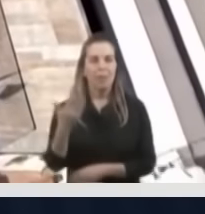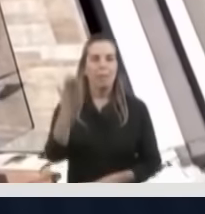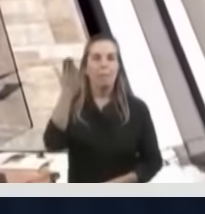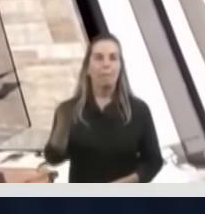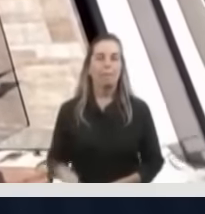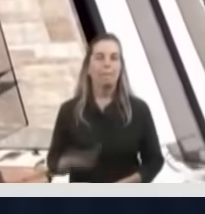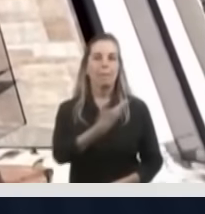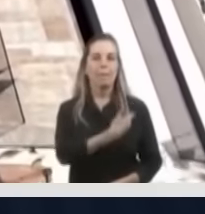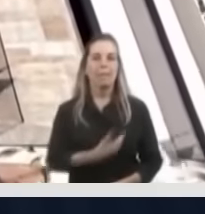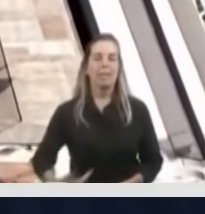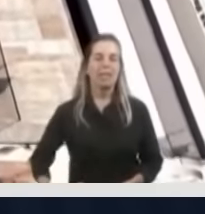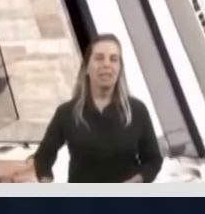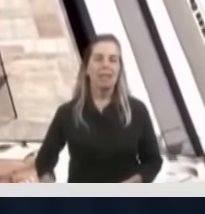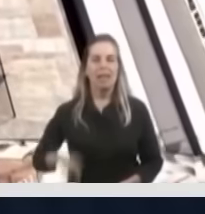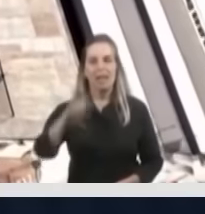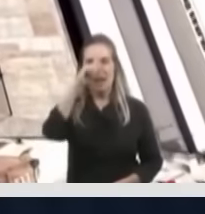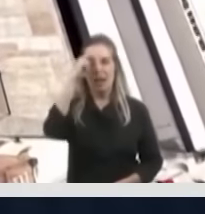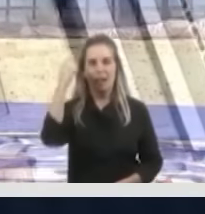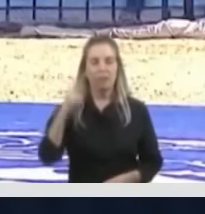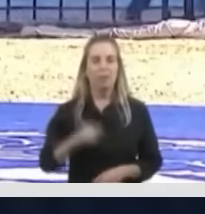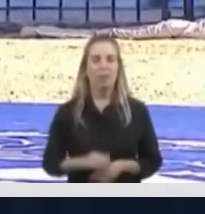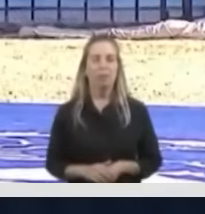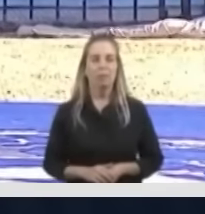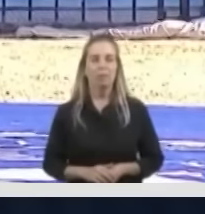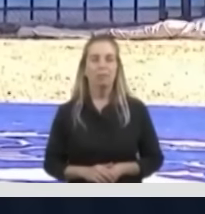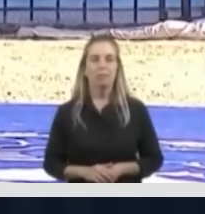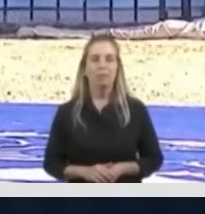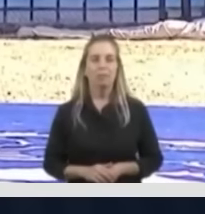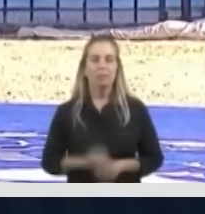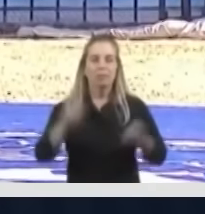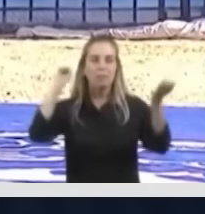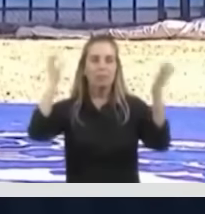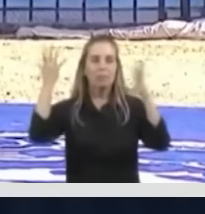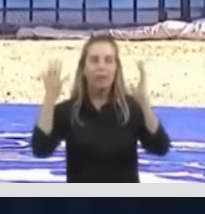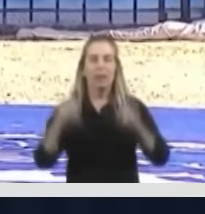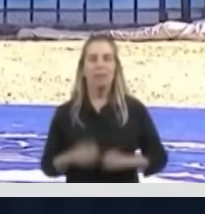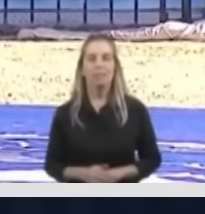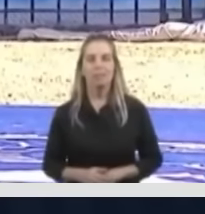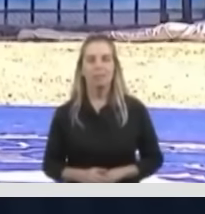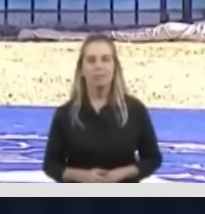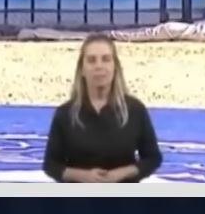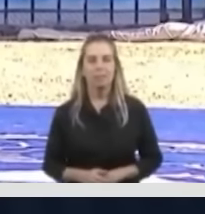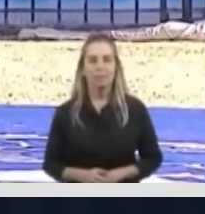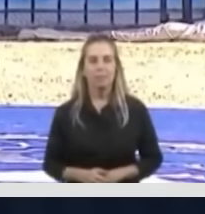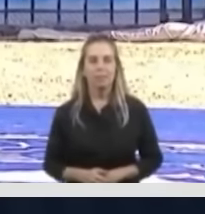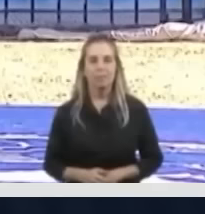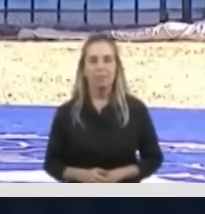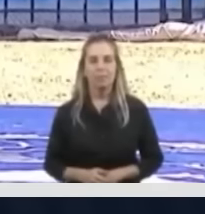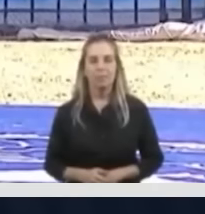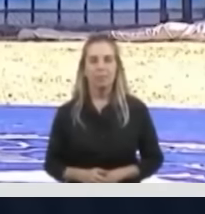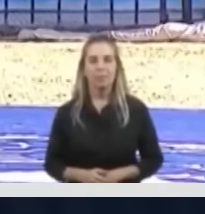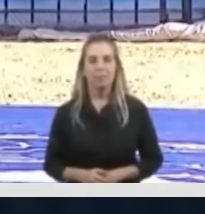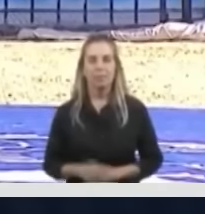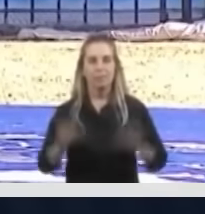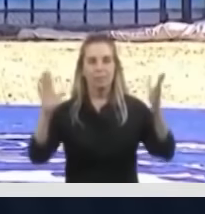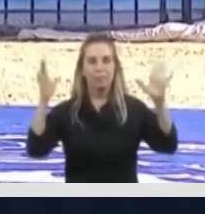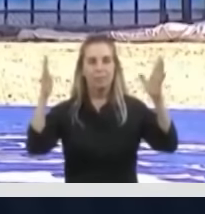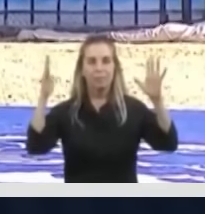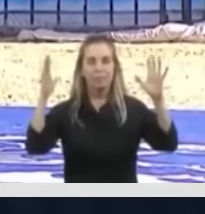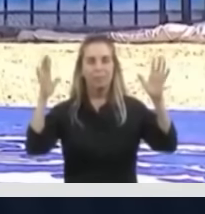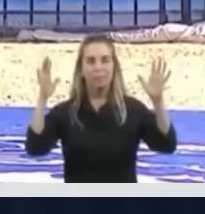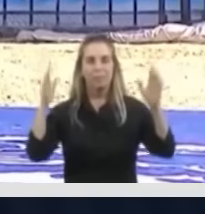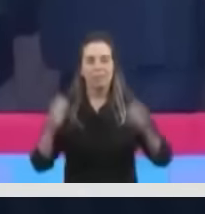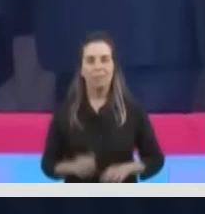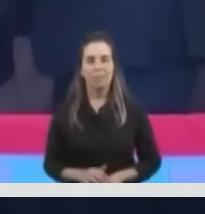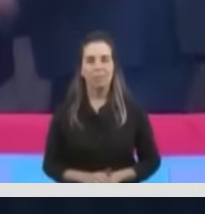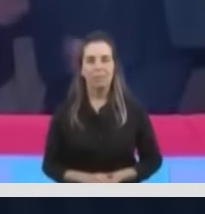com essa mudança, por exemplo, na questão das taxas que incidem sobre importação. Que efeito isso gera? Deve trazer.